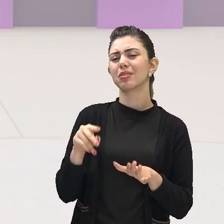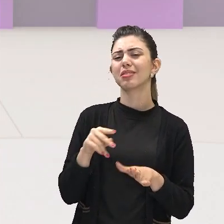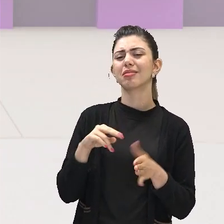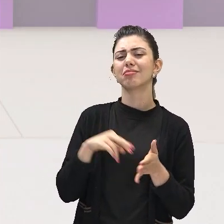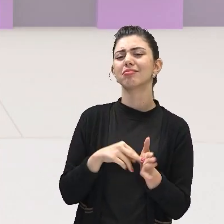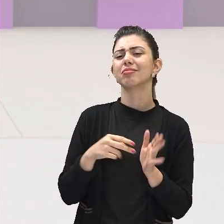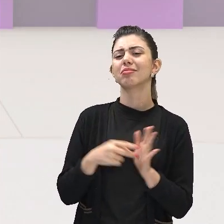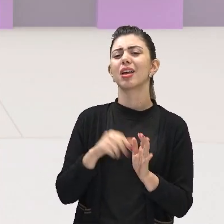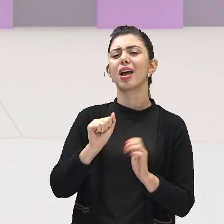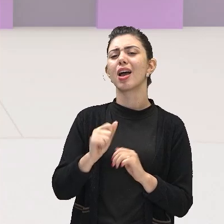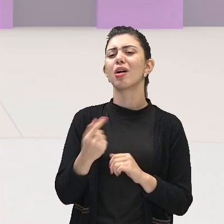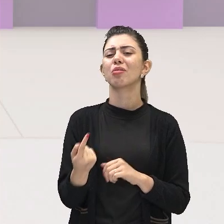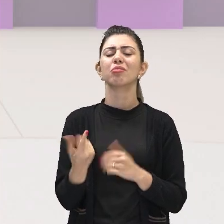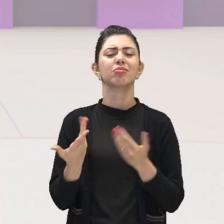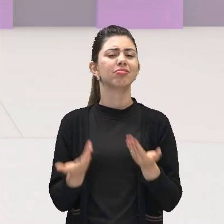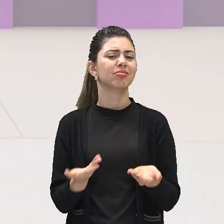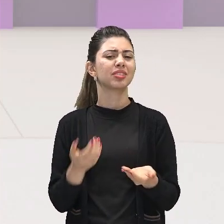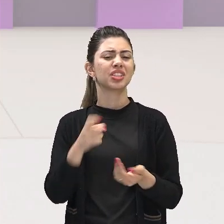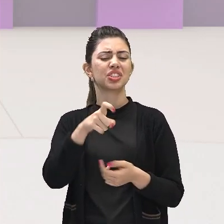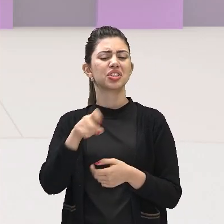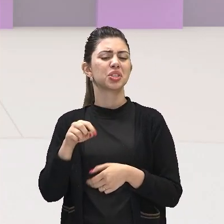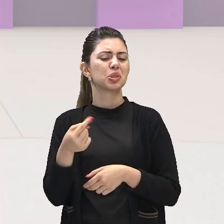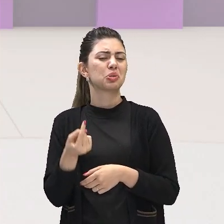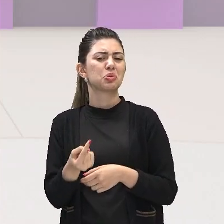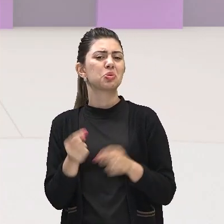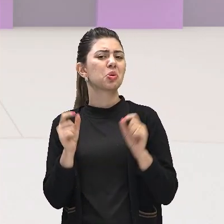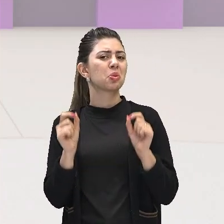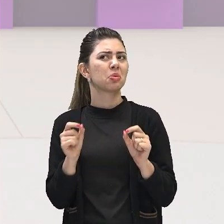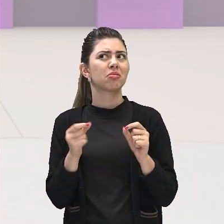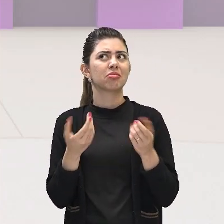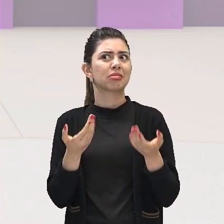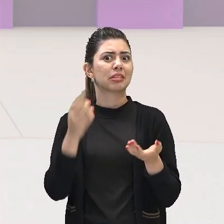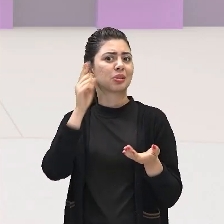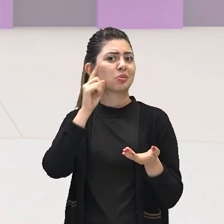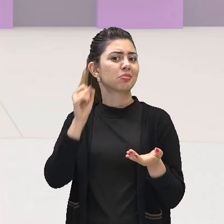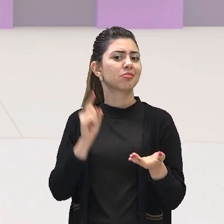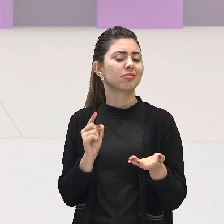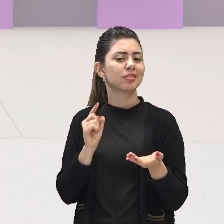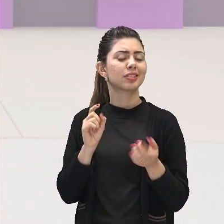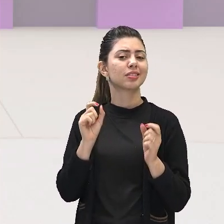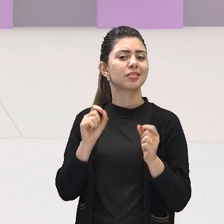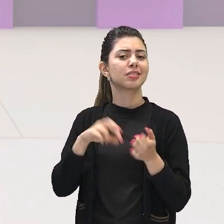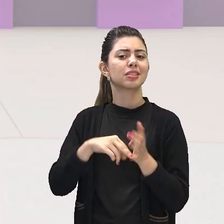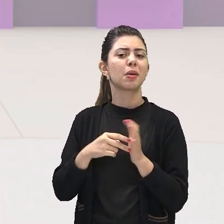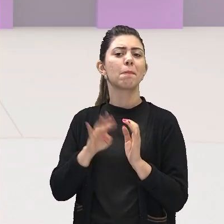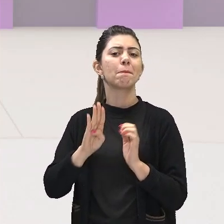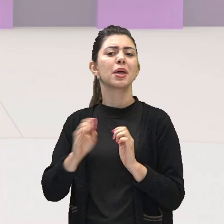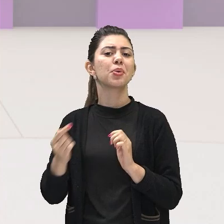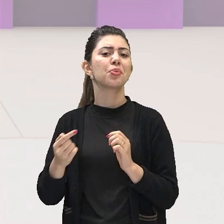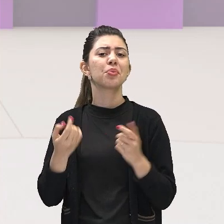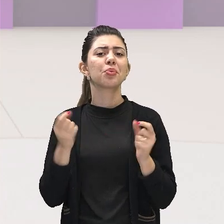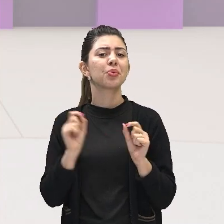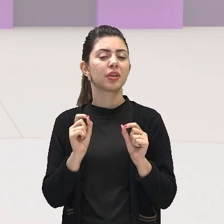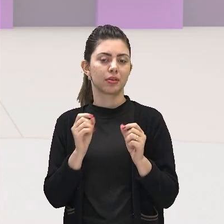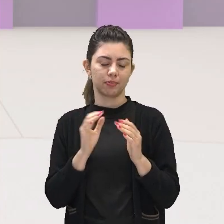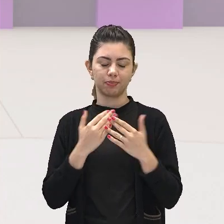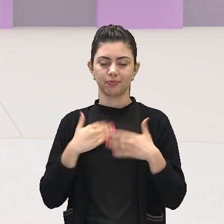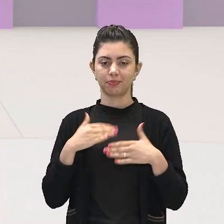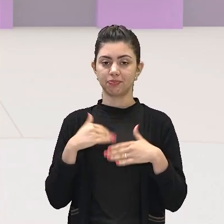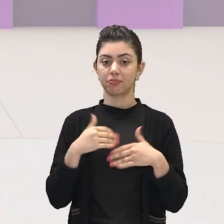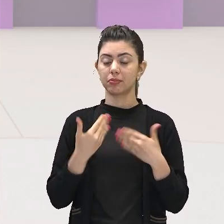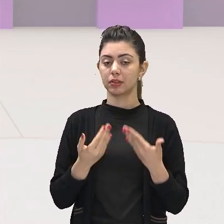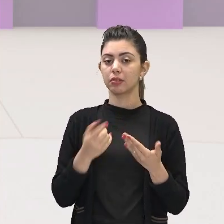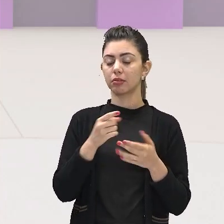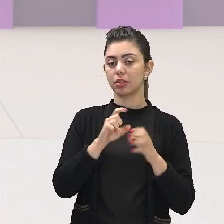esse A11? O que significa esse x1? Né? O que significa aquele B1 lá no final? Vamos lá. Todo sistema a gente vai